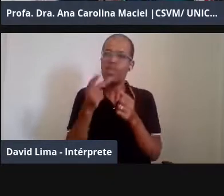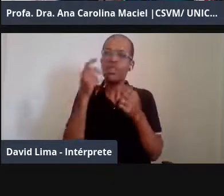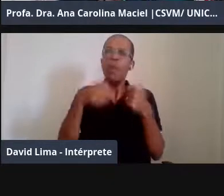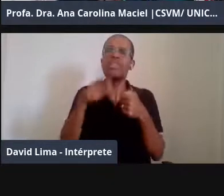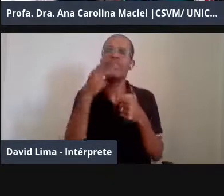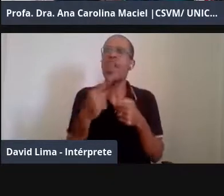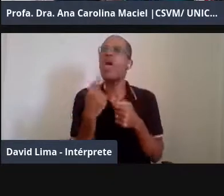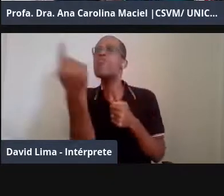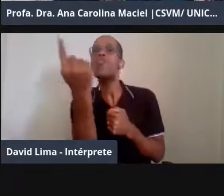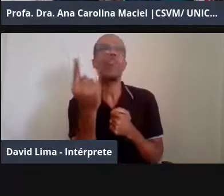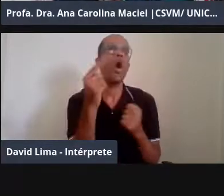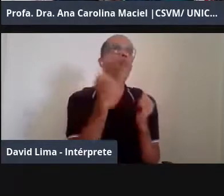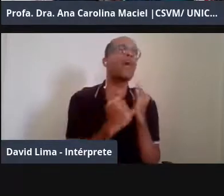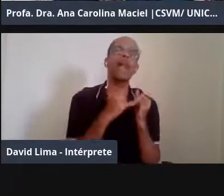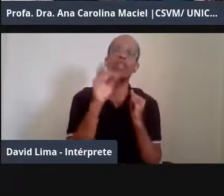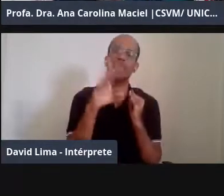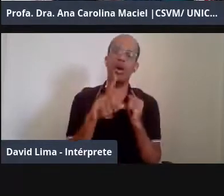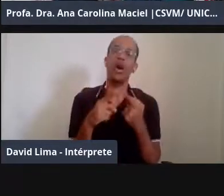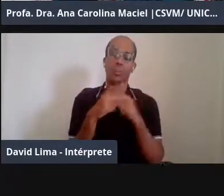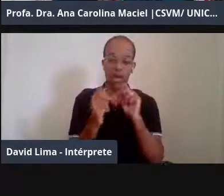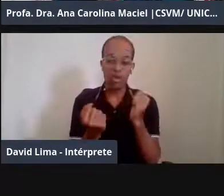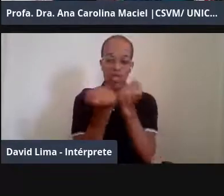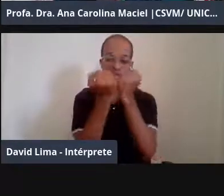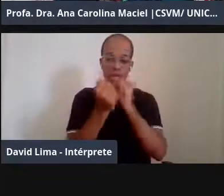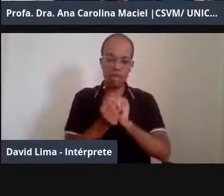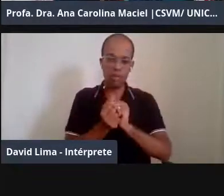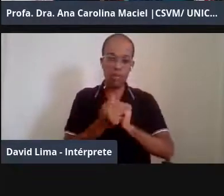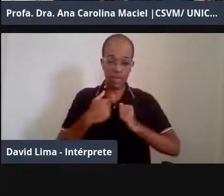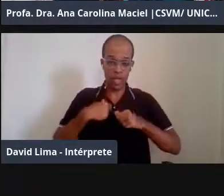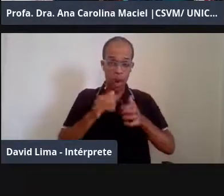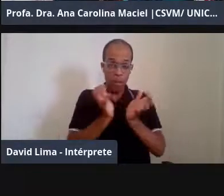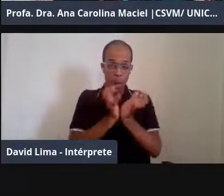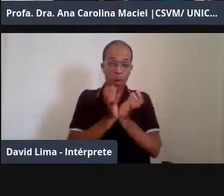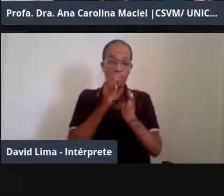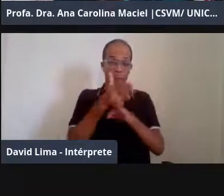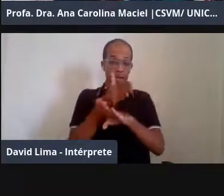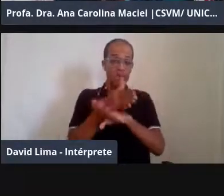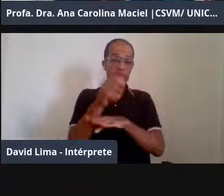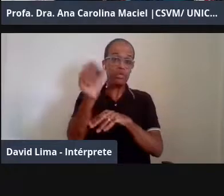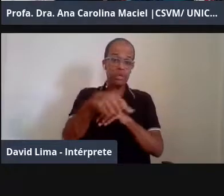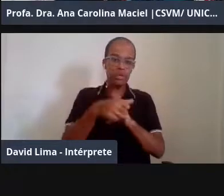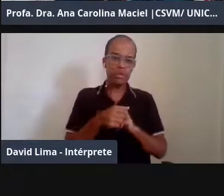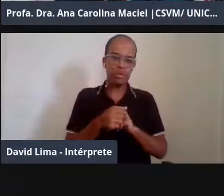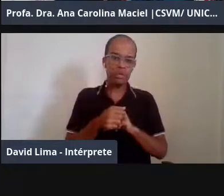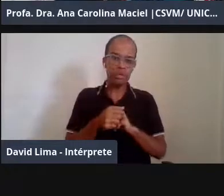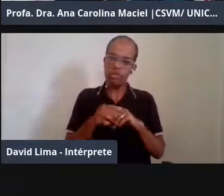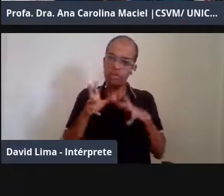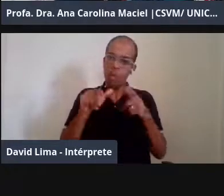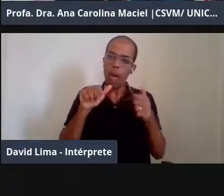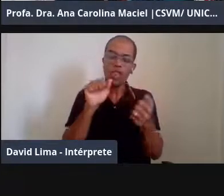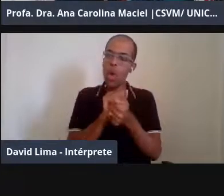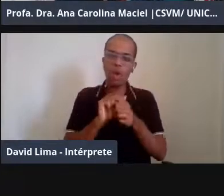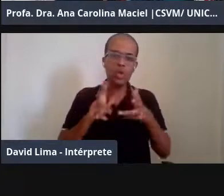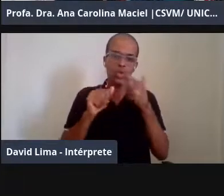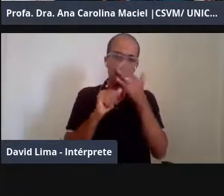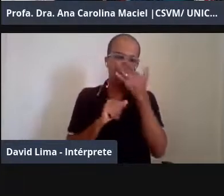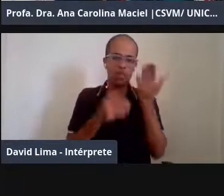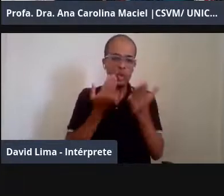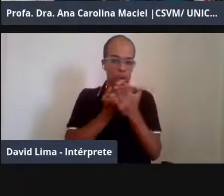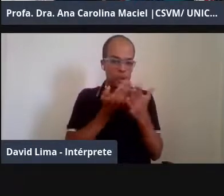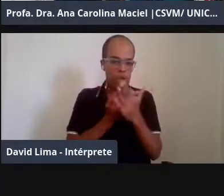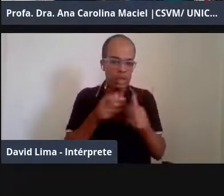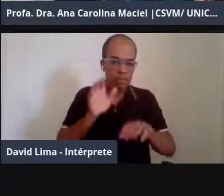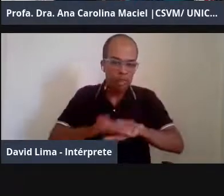a metade, mas eu defendo, e a minha equipe está participando, sim, se somando a tantas outras, que estudantes fazem,